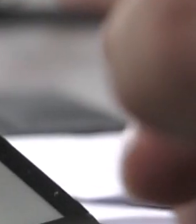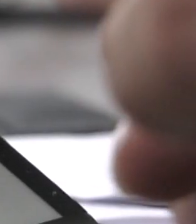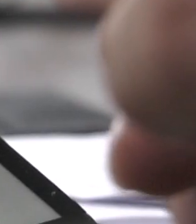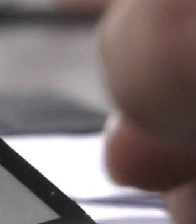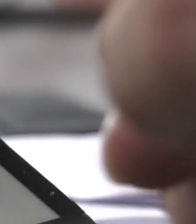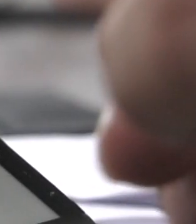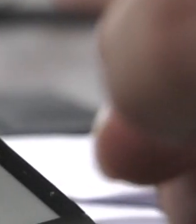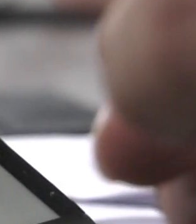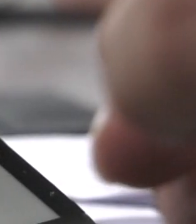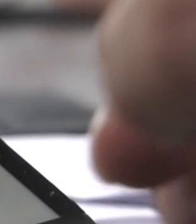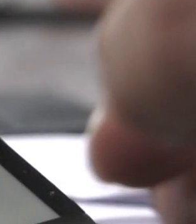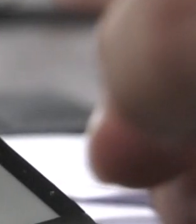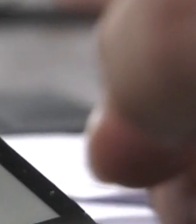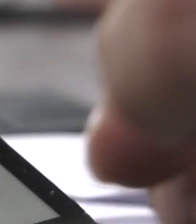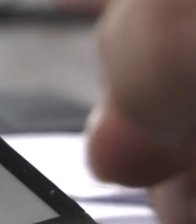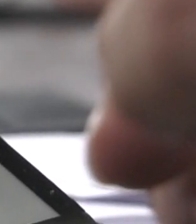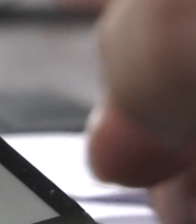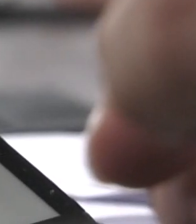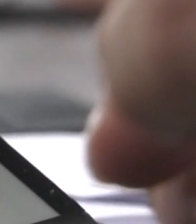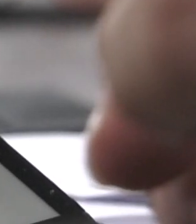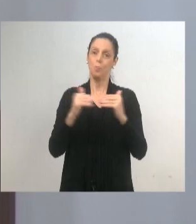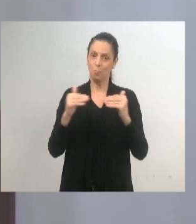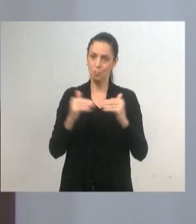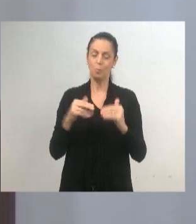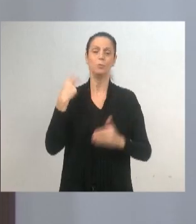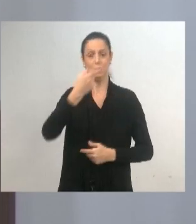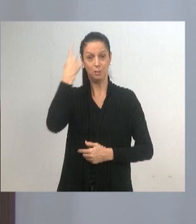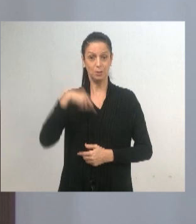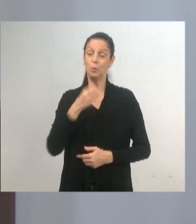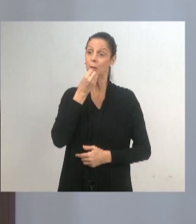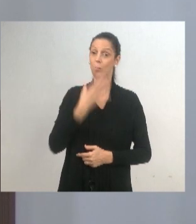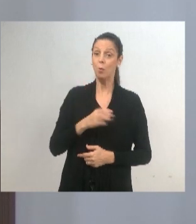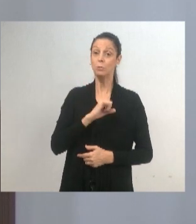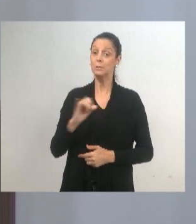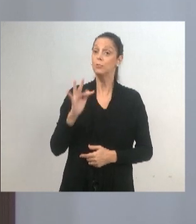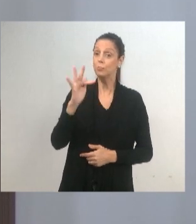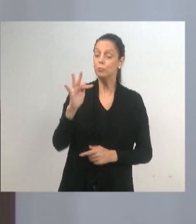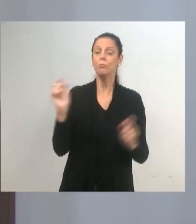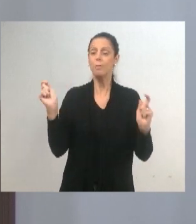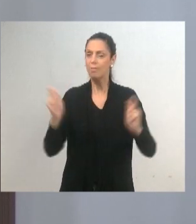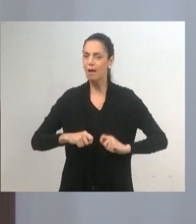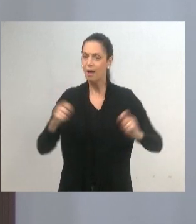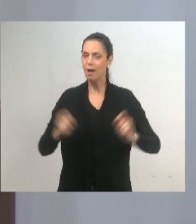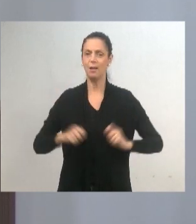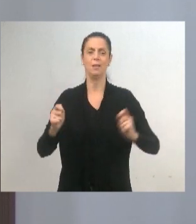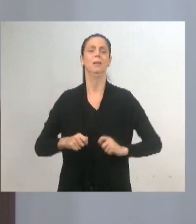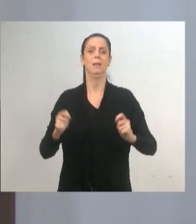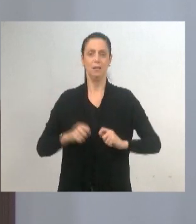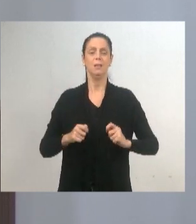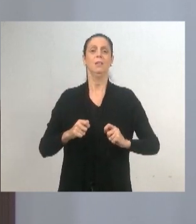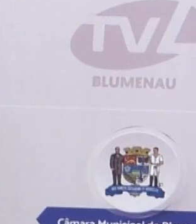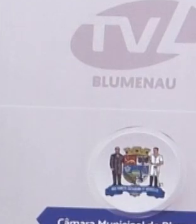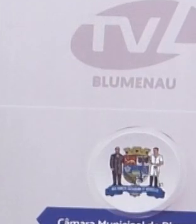de Políticas Públicas para a População LGBTQIA+. O vereador autor comemora o resultado da votação. Apesar